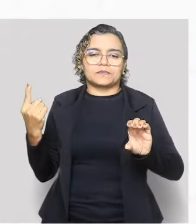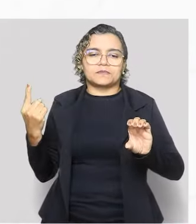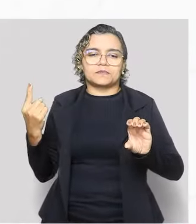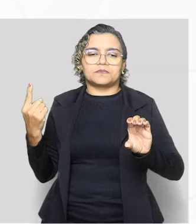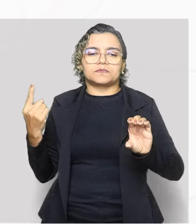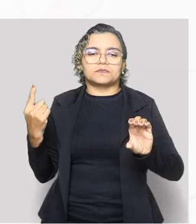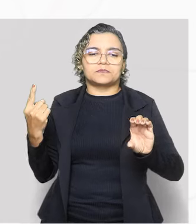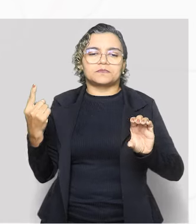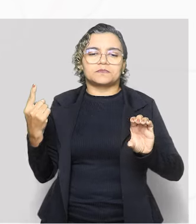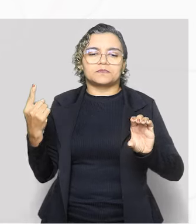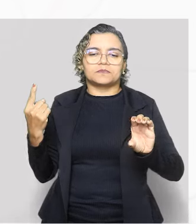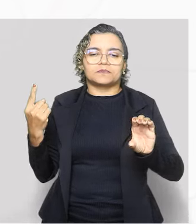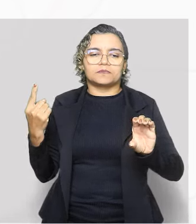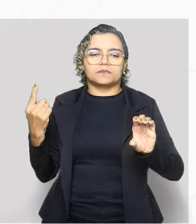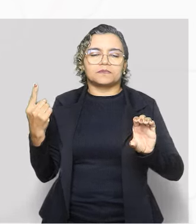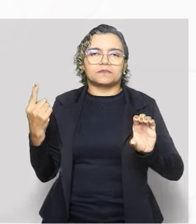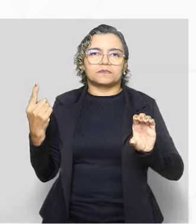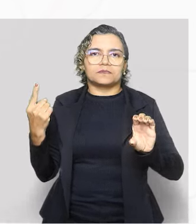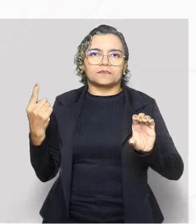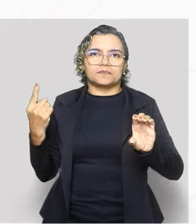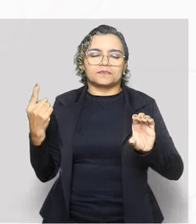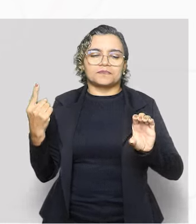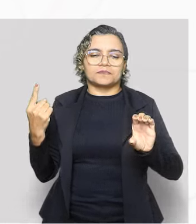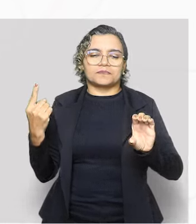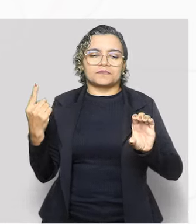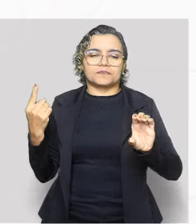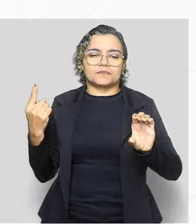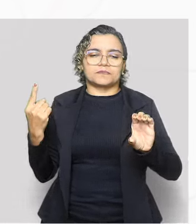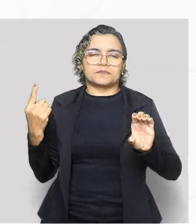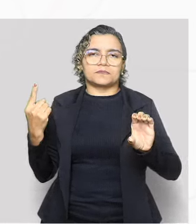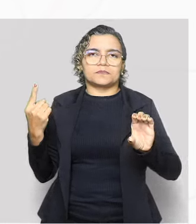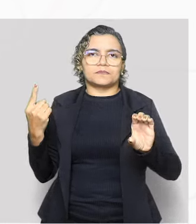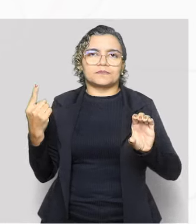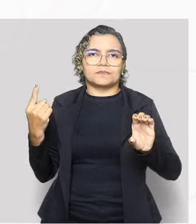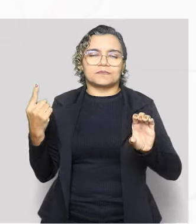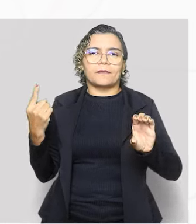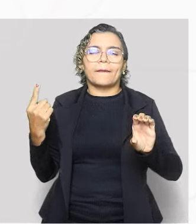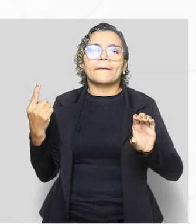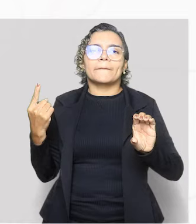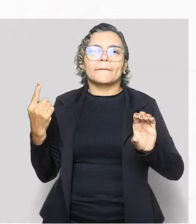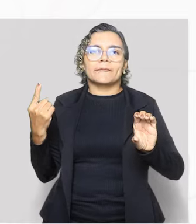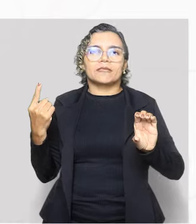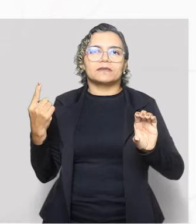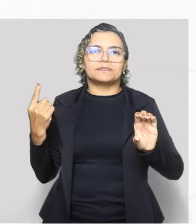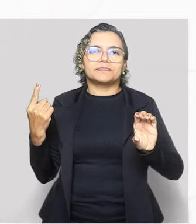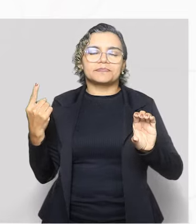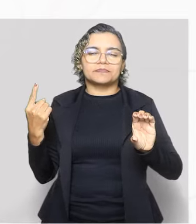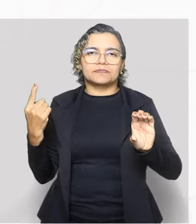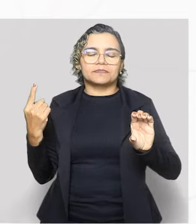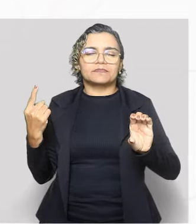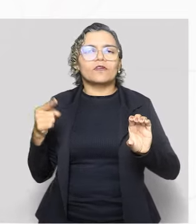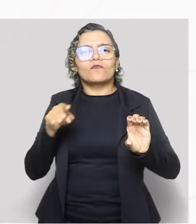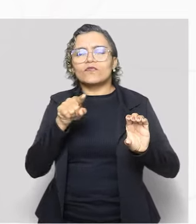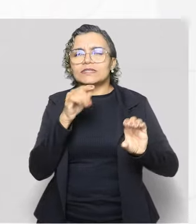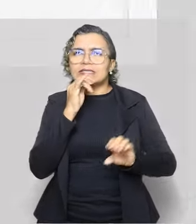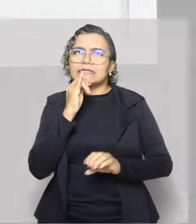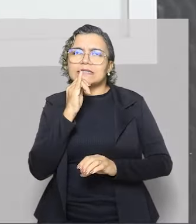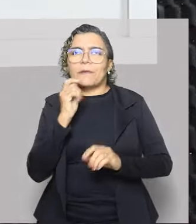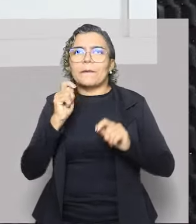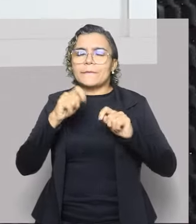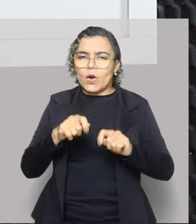hábitos eles ocupam o mesmo lugar né o mesmo habitate eles concorrem pelo mesmo tipo de alimento gente você